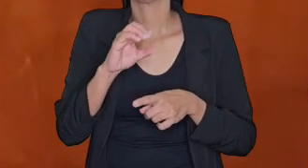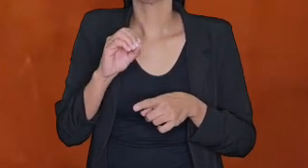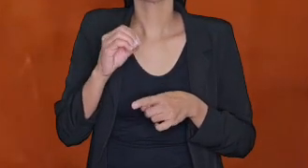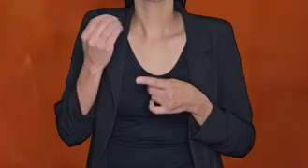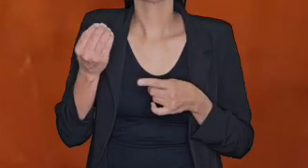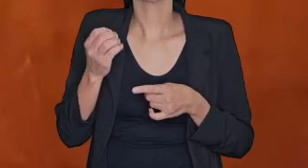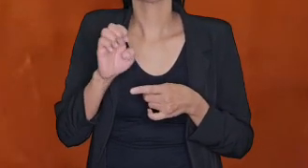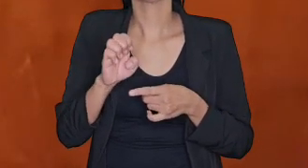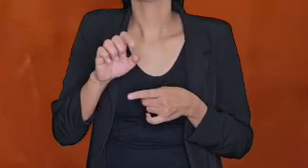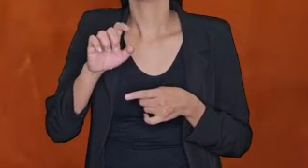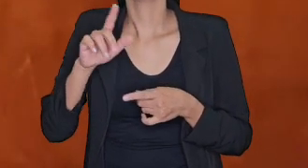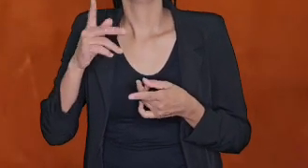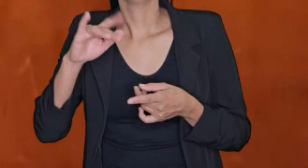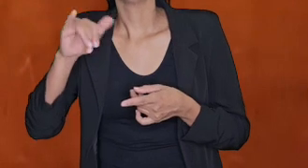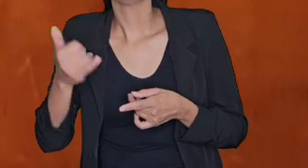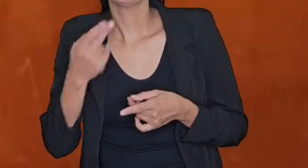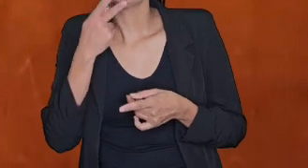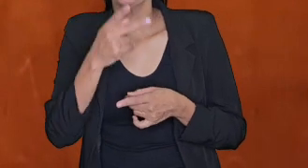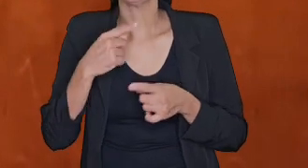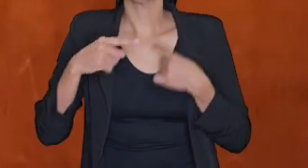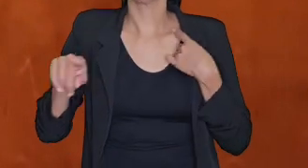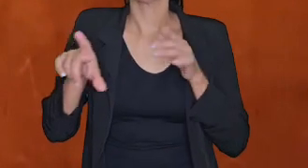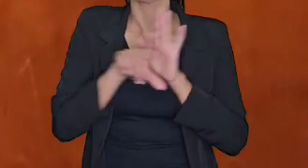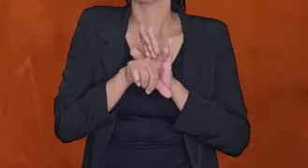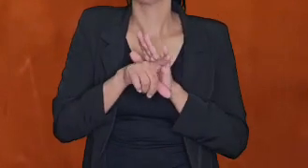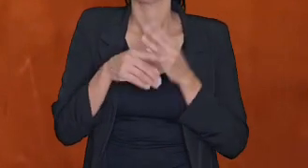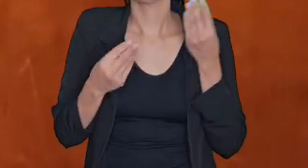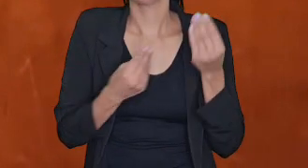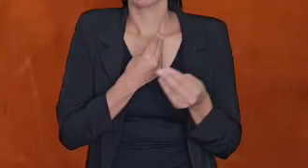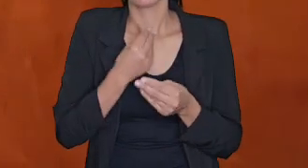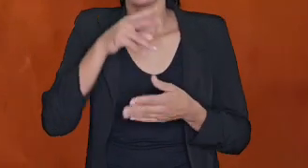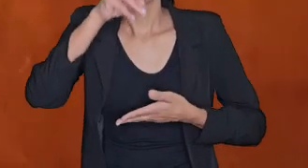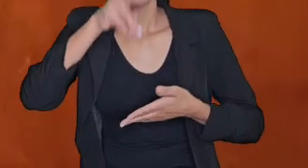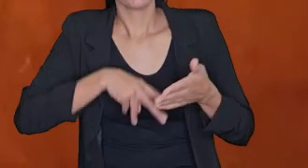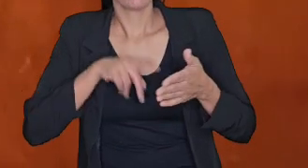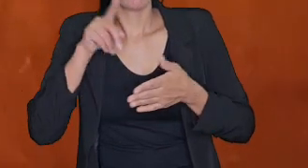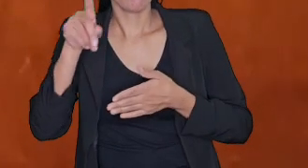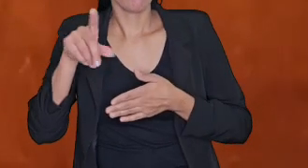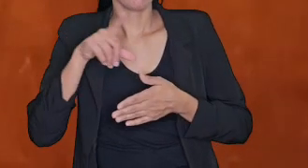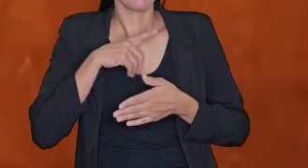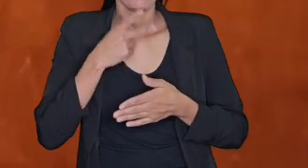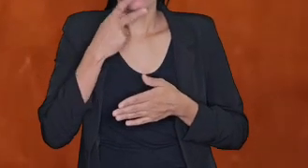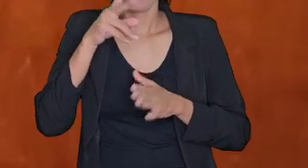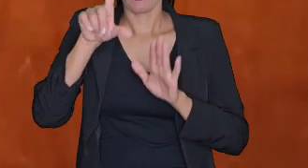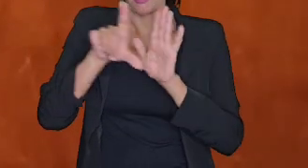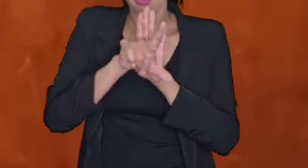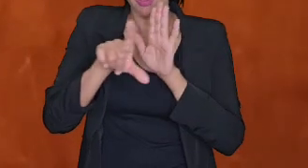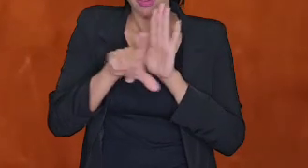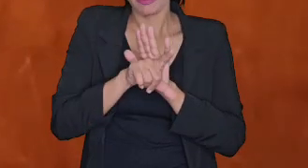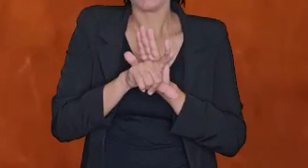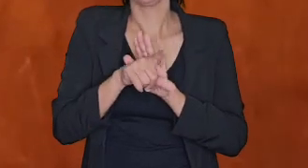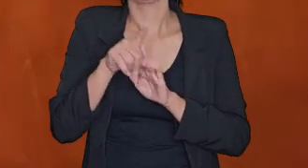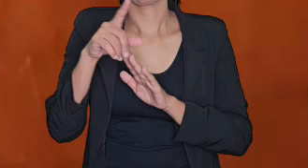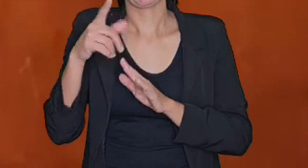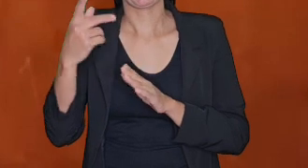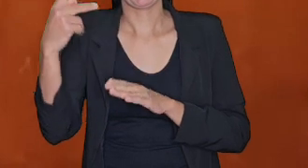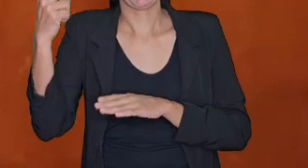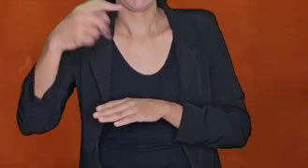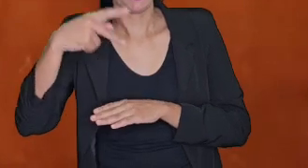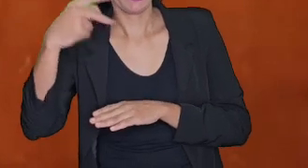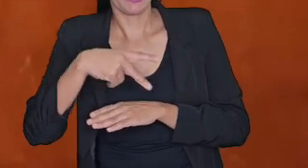que fazer? Por que a Corregedoria declarou inconstitucional isso? Foi uma leitura de 2 ADINs do Supremo, que numa